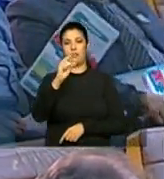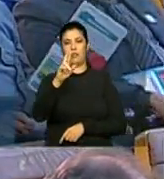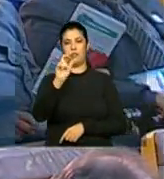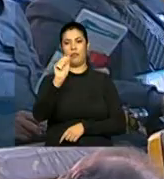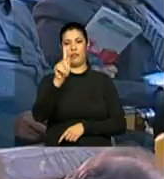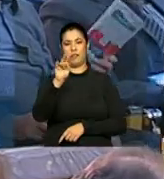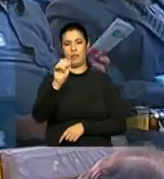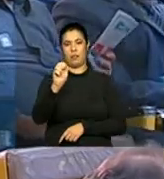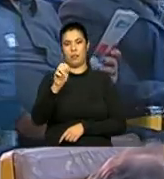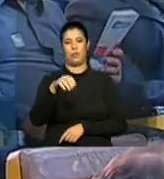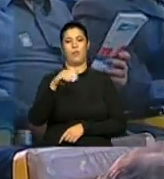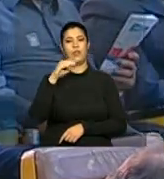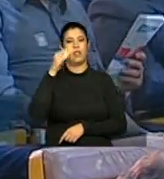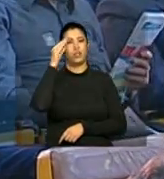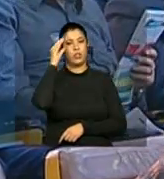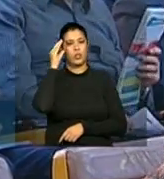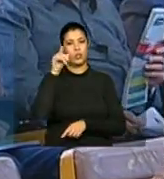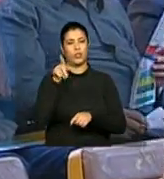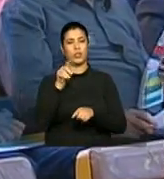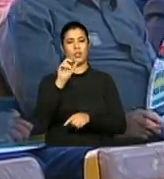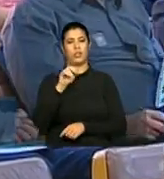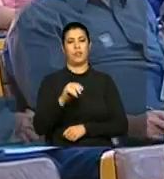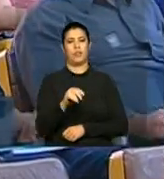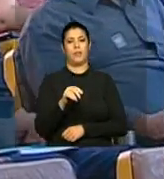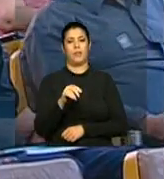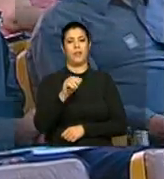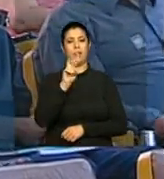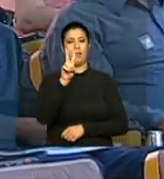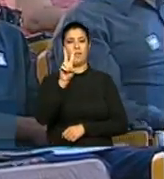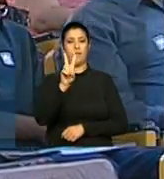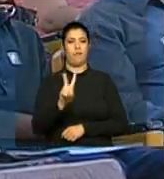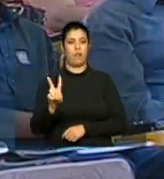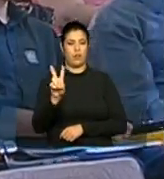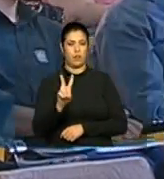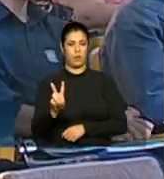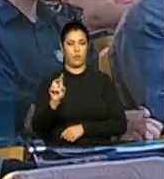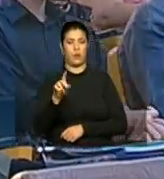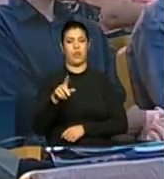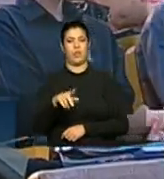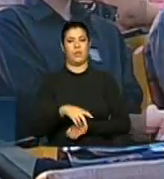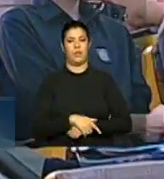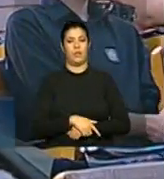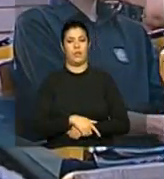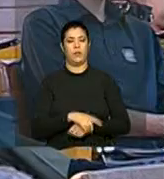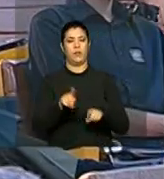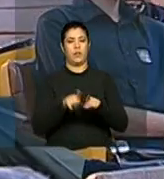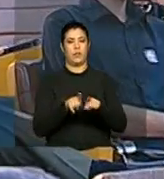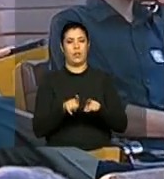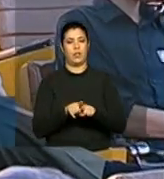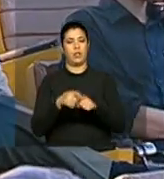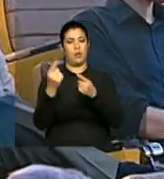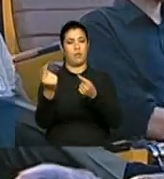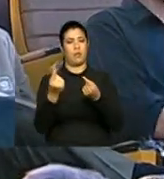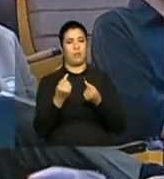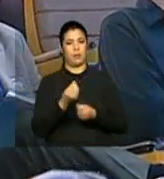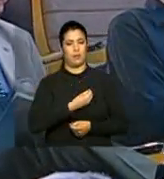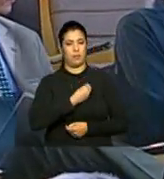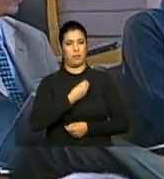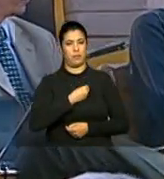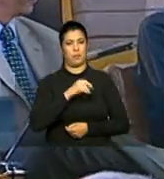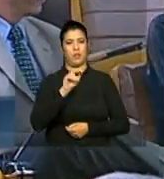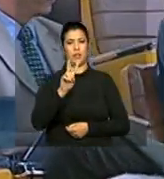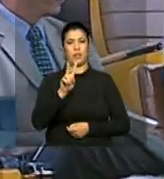Ortega da China, Senora Wang da Venezuela, Maria Umbanega Registramos também a presença do senhor